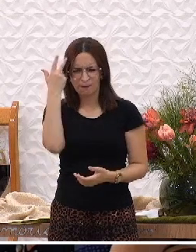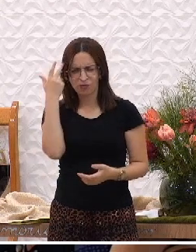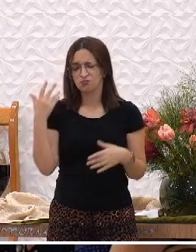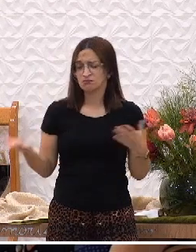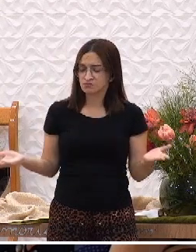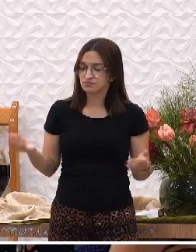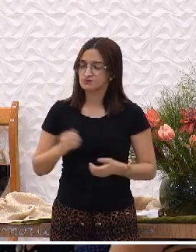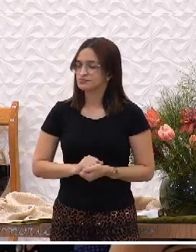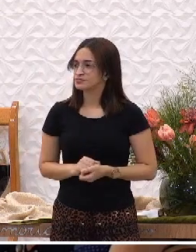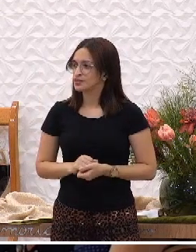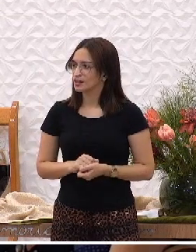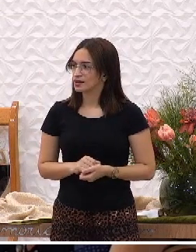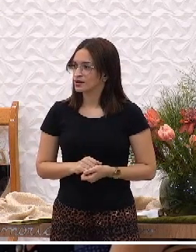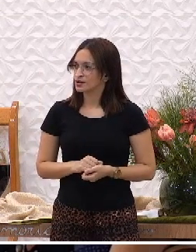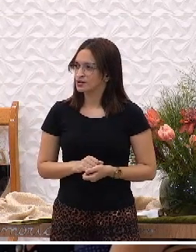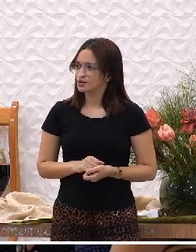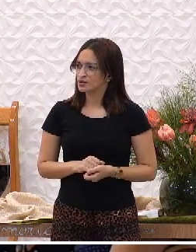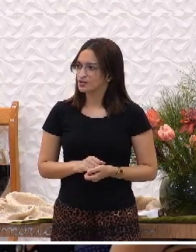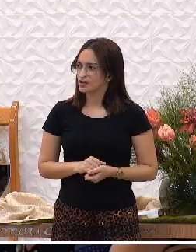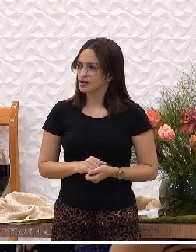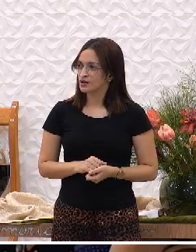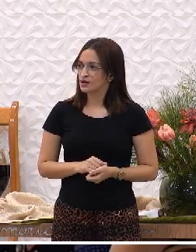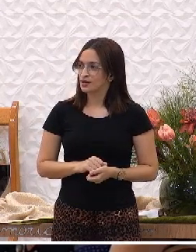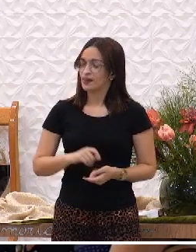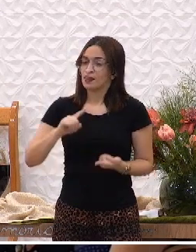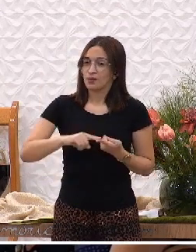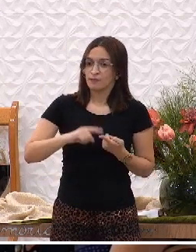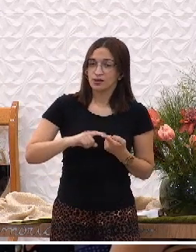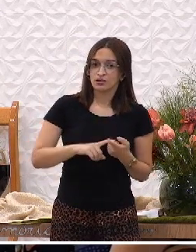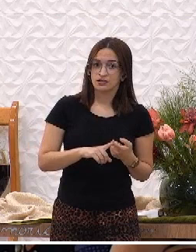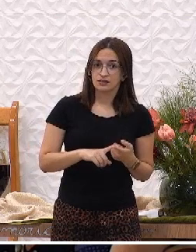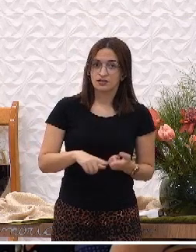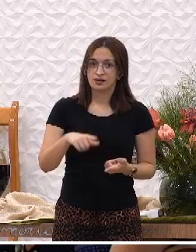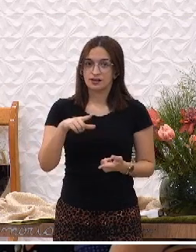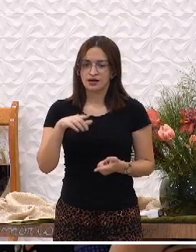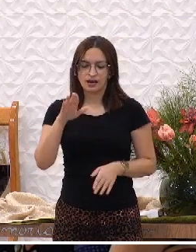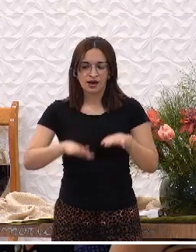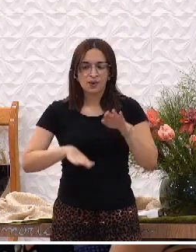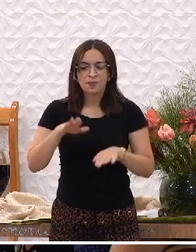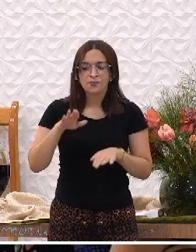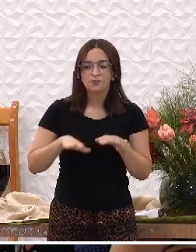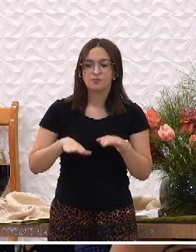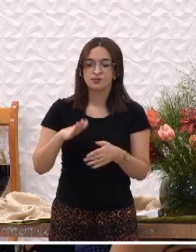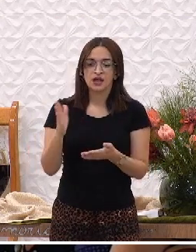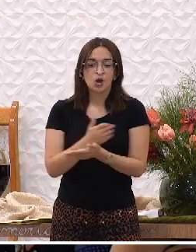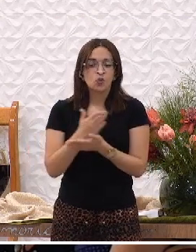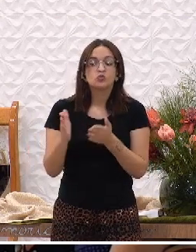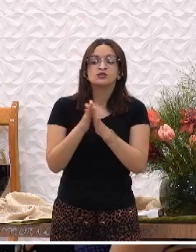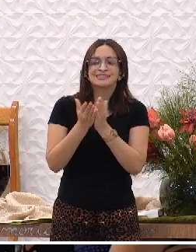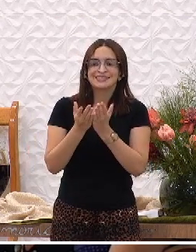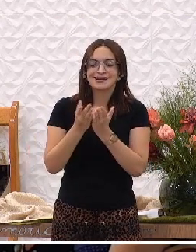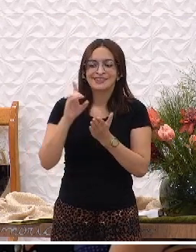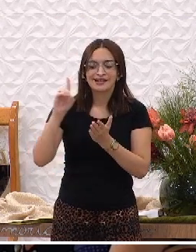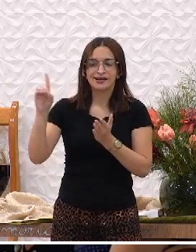Também não ensina que a oração tem que ser tipo escrita, né? Algumas igrejas elas têm livros de oração e tal que pode ser usado, mas não